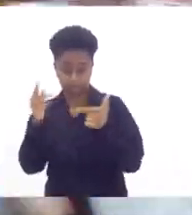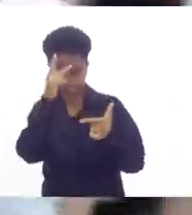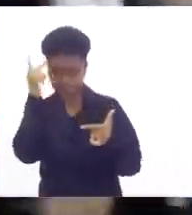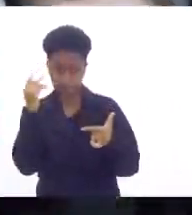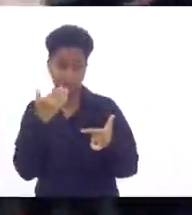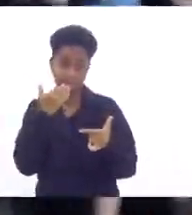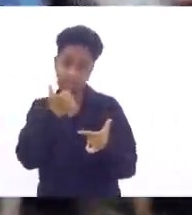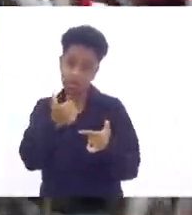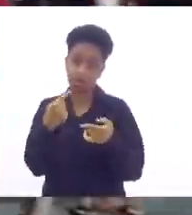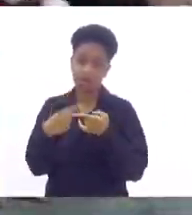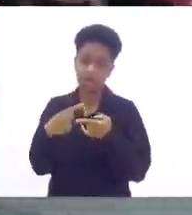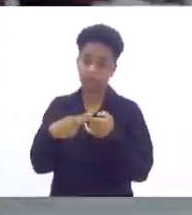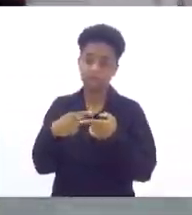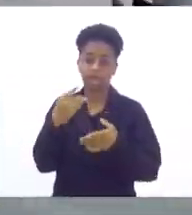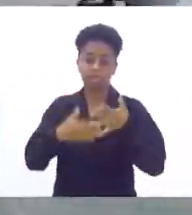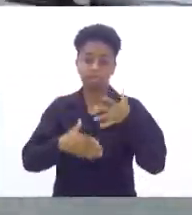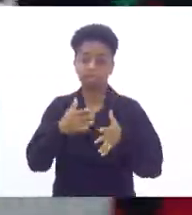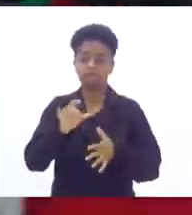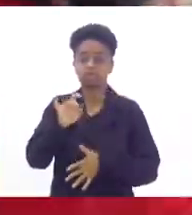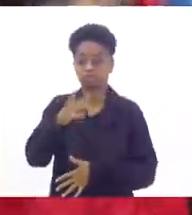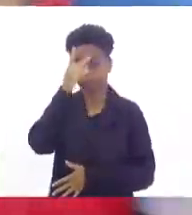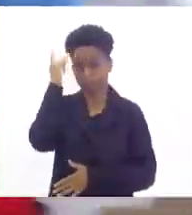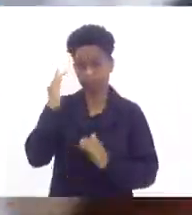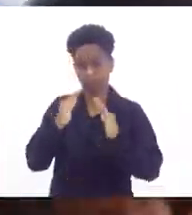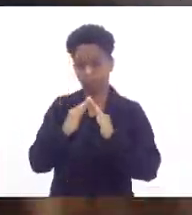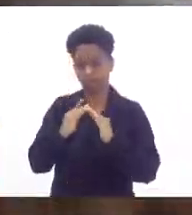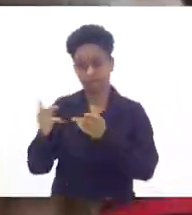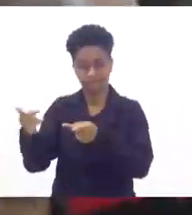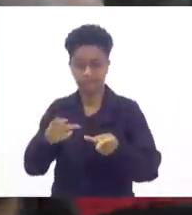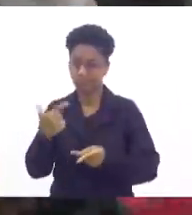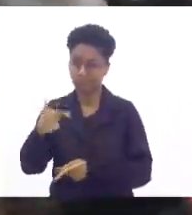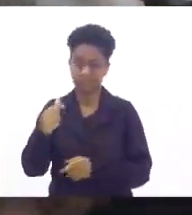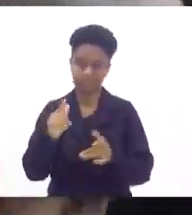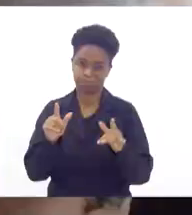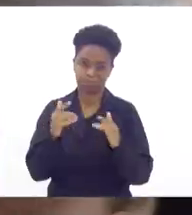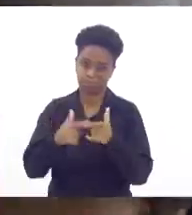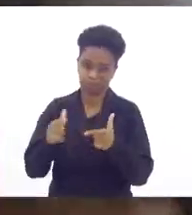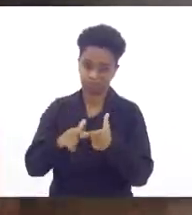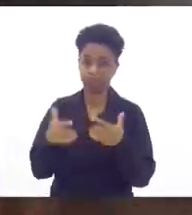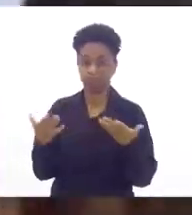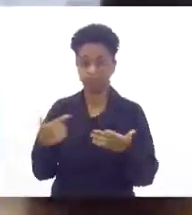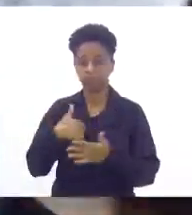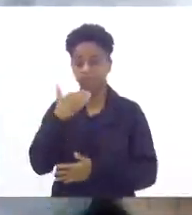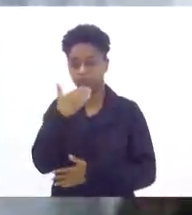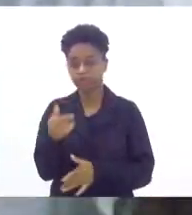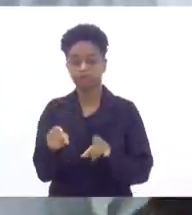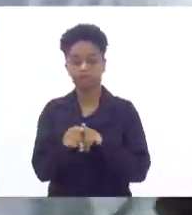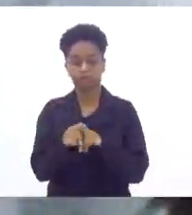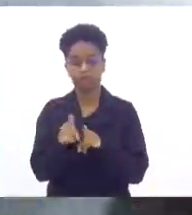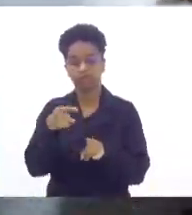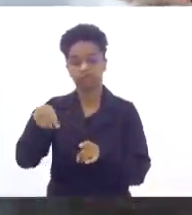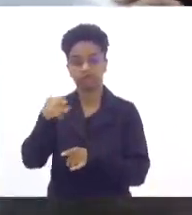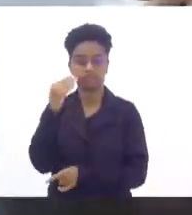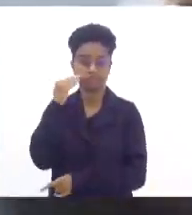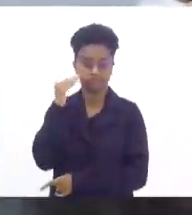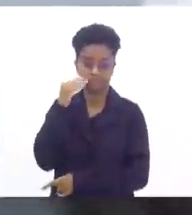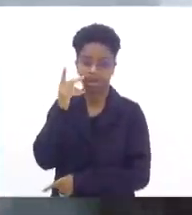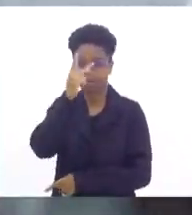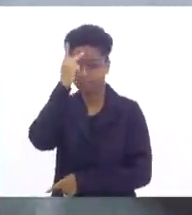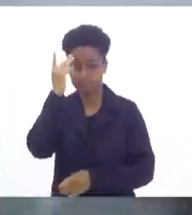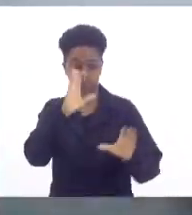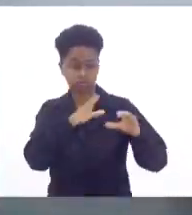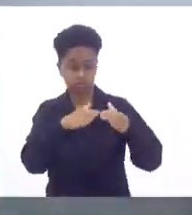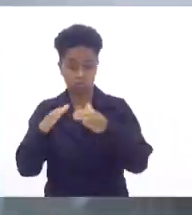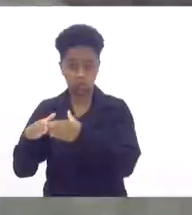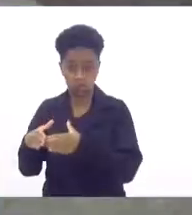o transtorno fica para quem mora não para quem visita eu queria pedir também a compreensão dos torcedores das